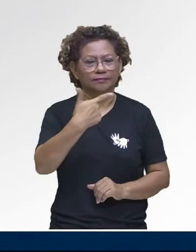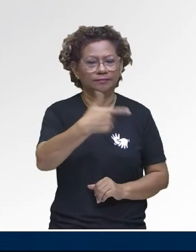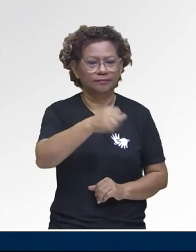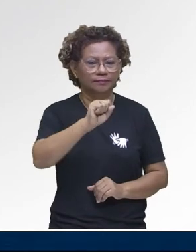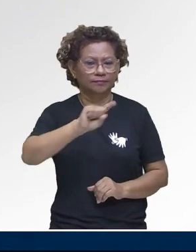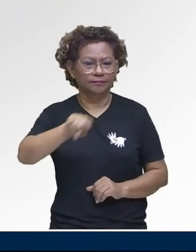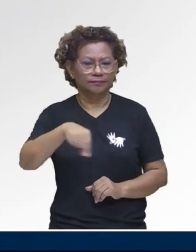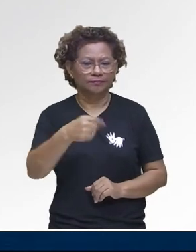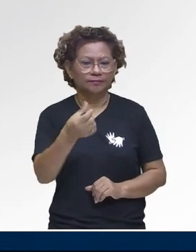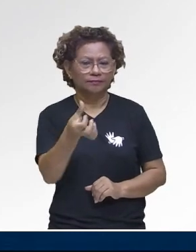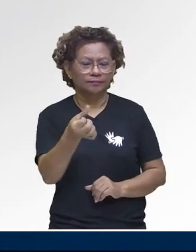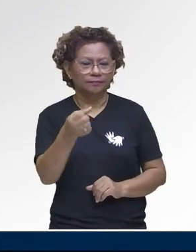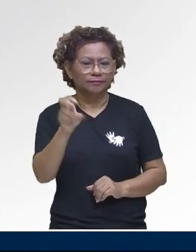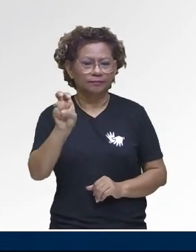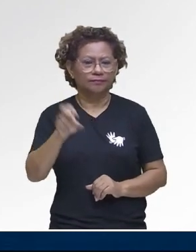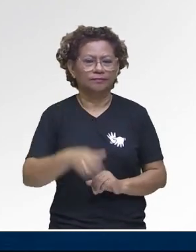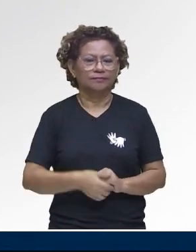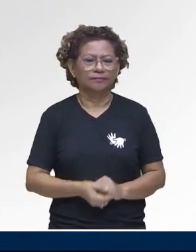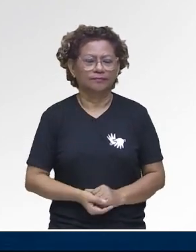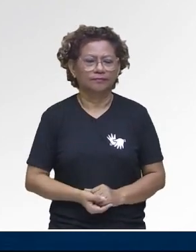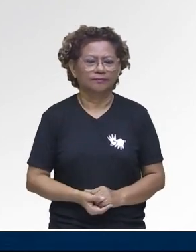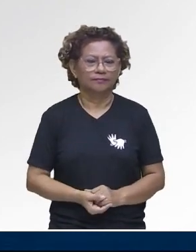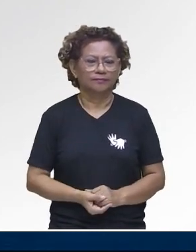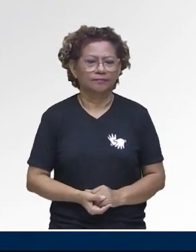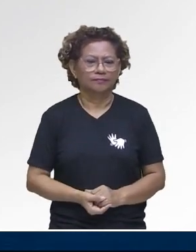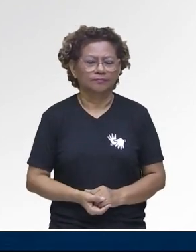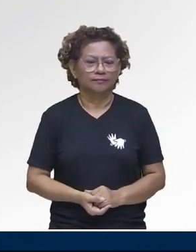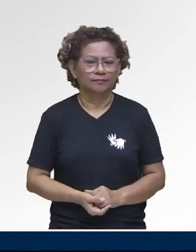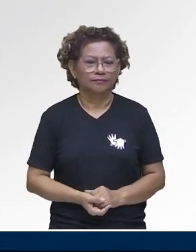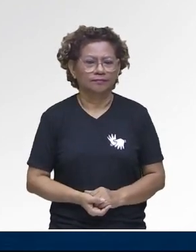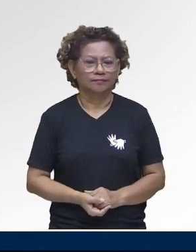terão, olha só, R$